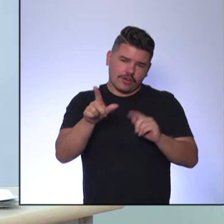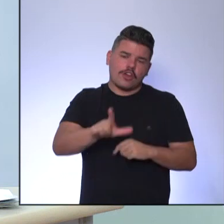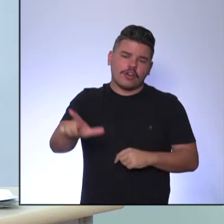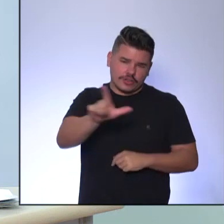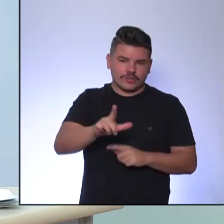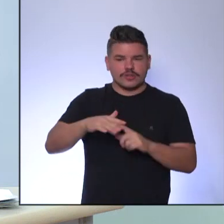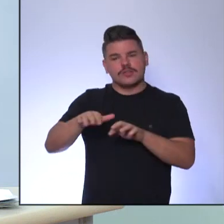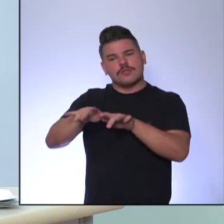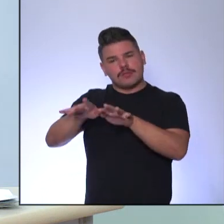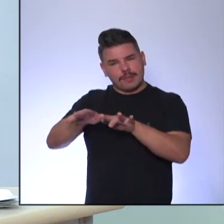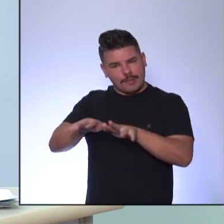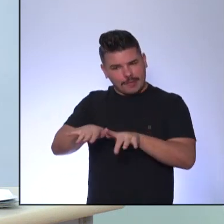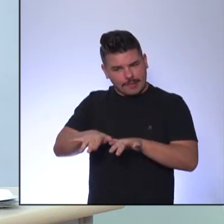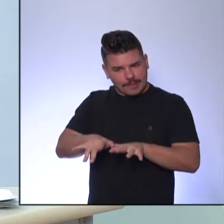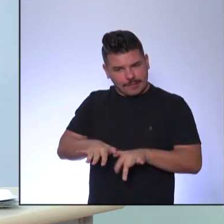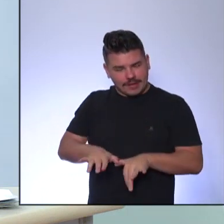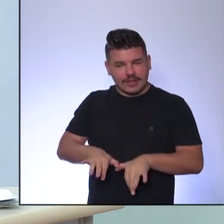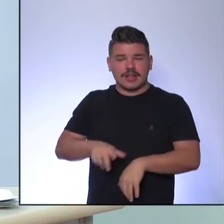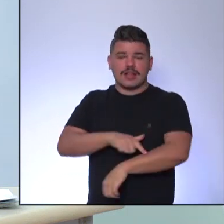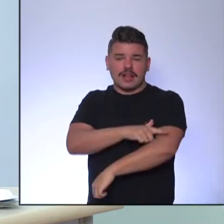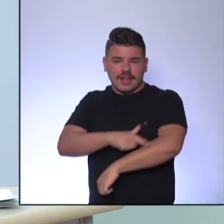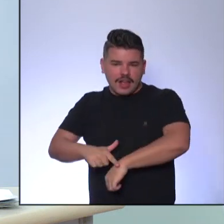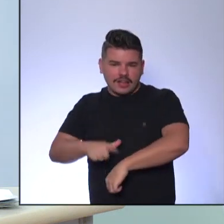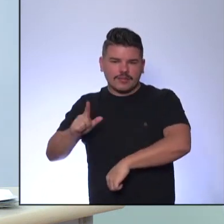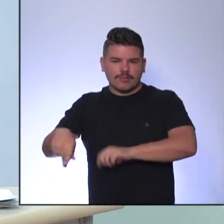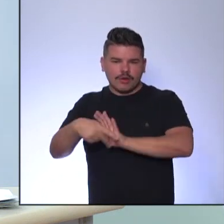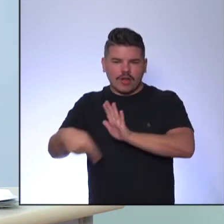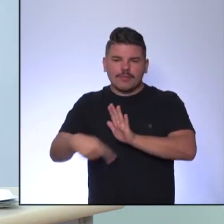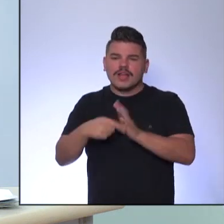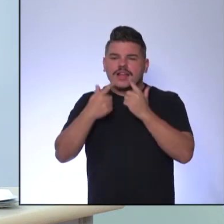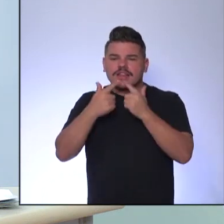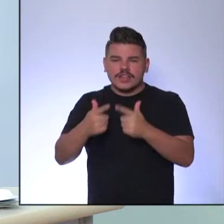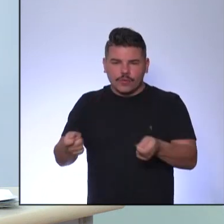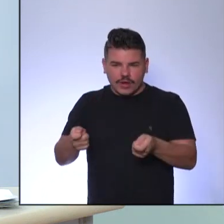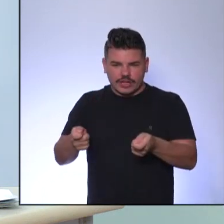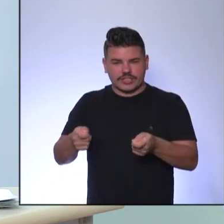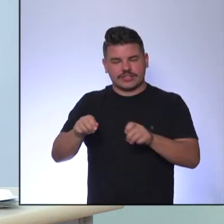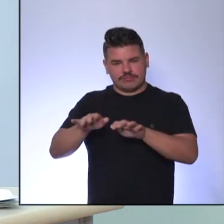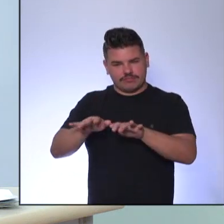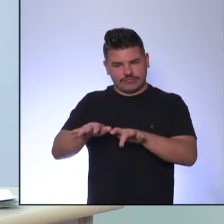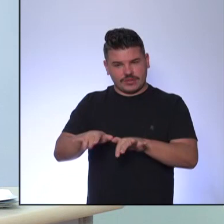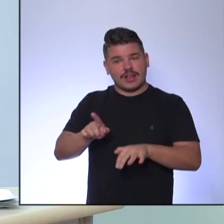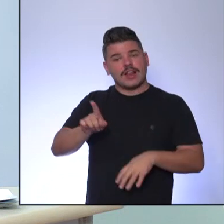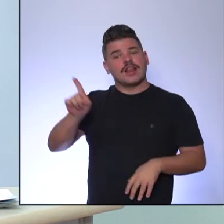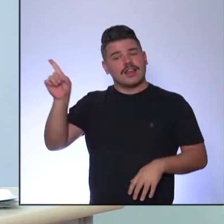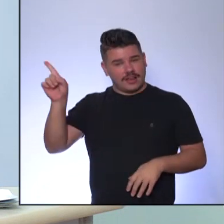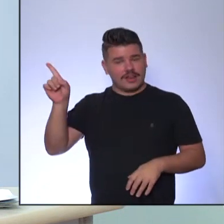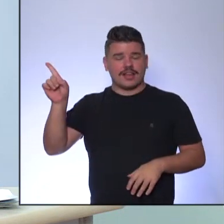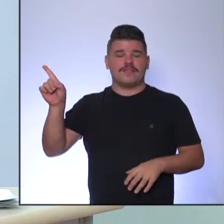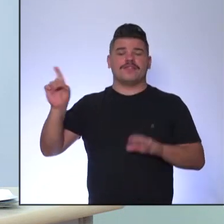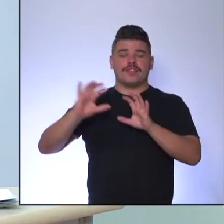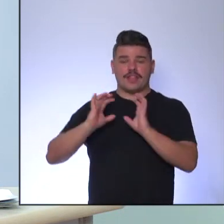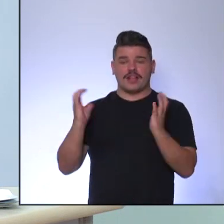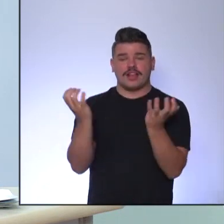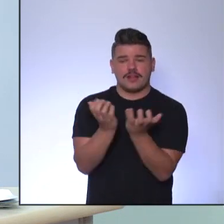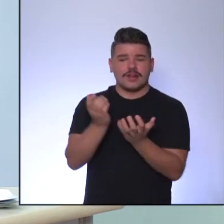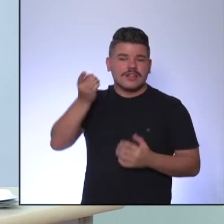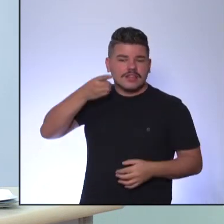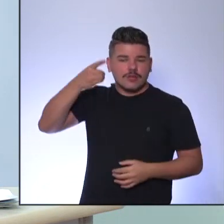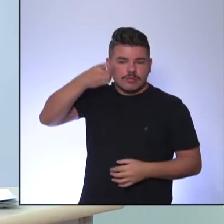um projeto de lei a gente não está habituado, né, com esse tipo de linguagem, mas lá na Câmara dos Deputados tem como faz um projeto de